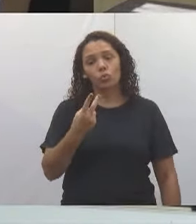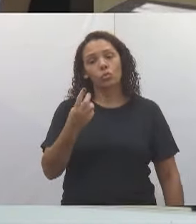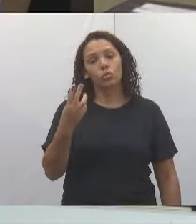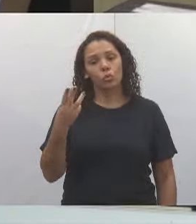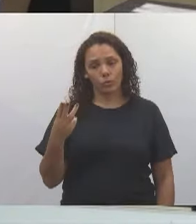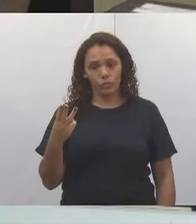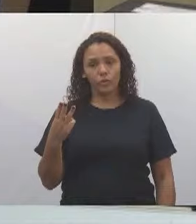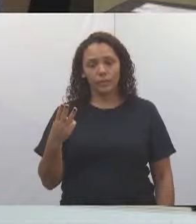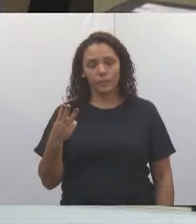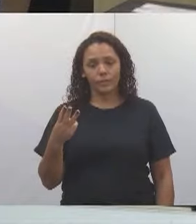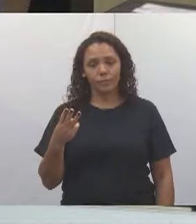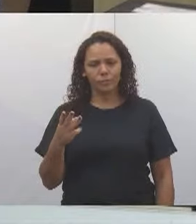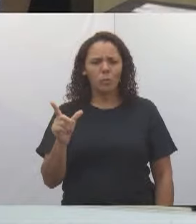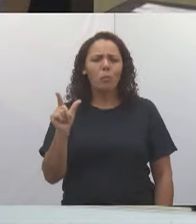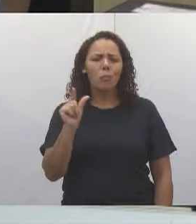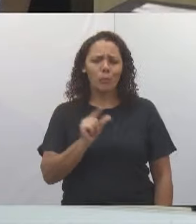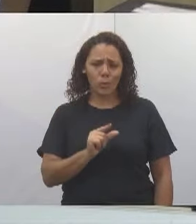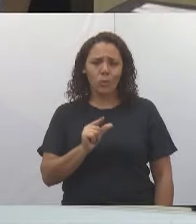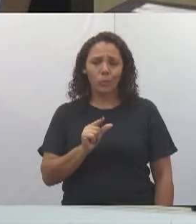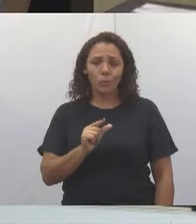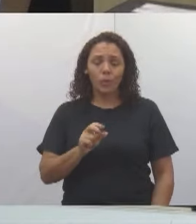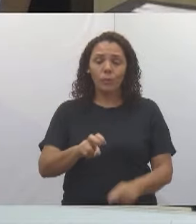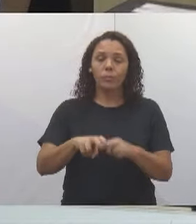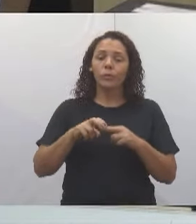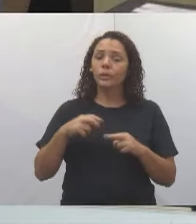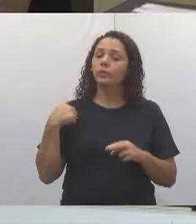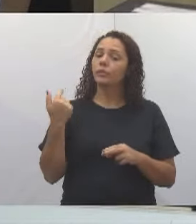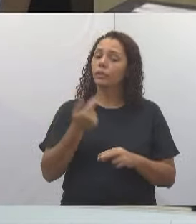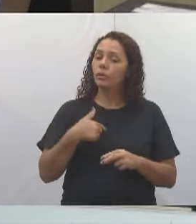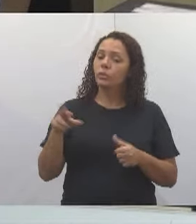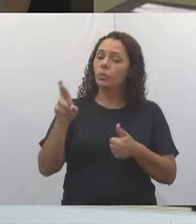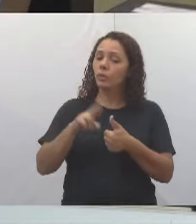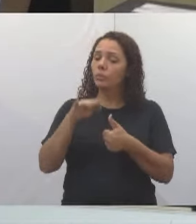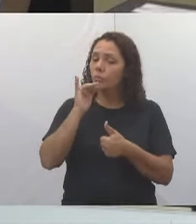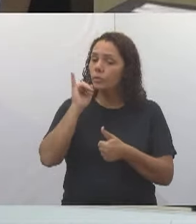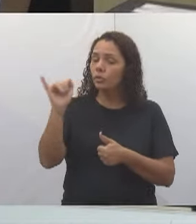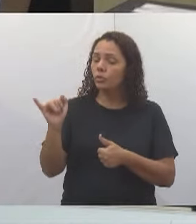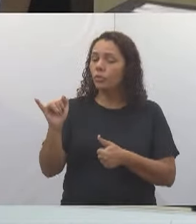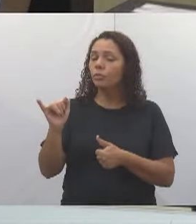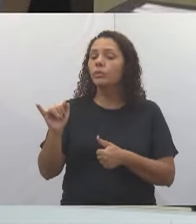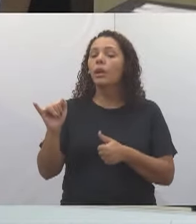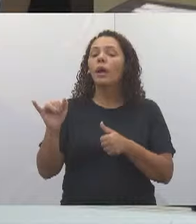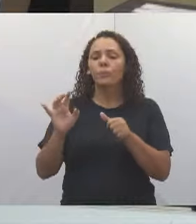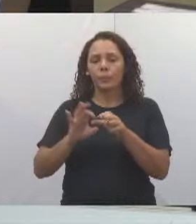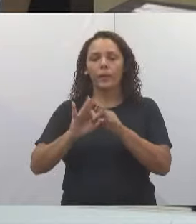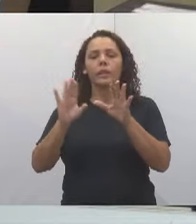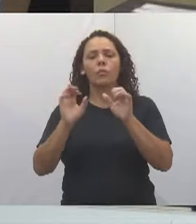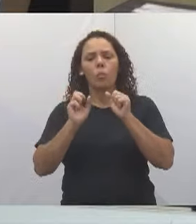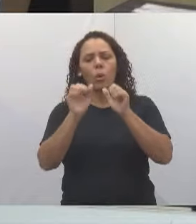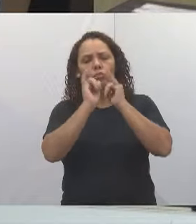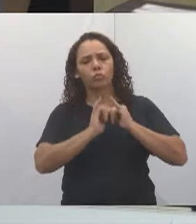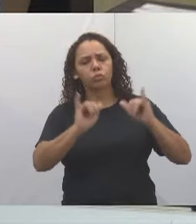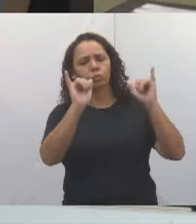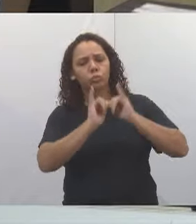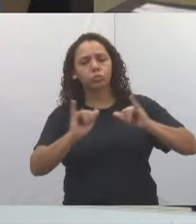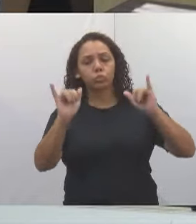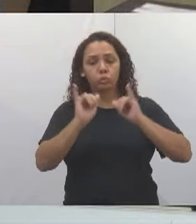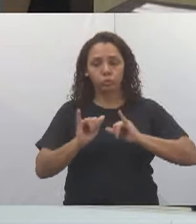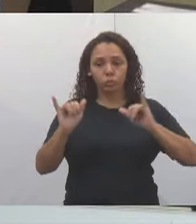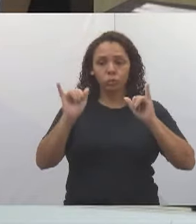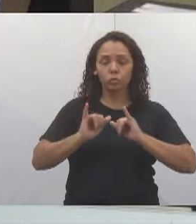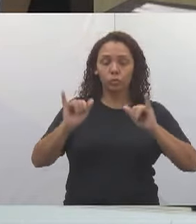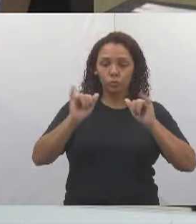esses dados, a nossa procuradoria entrou em contato e eles liberaram a divulgação, né? Então, é isso. Mas a